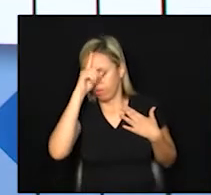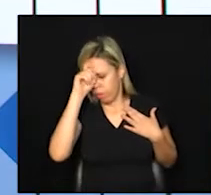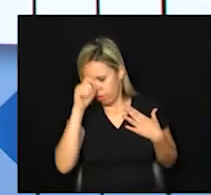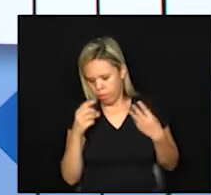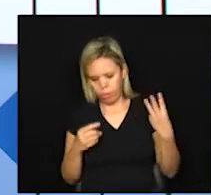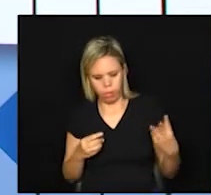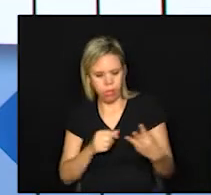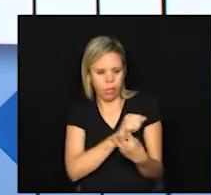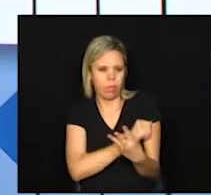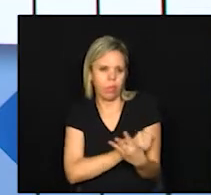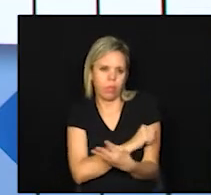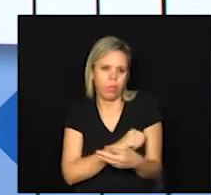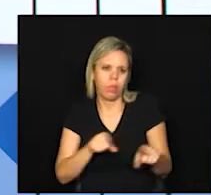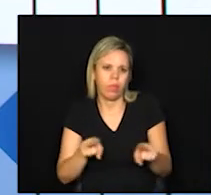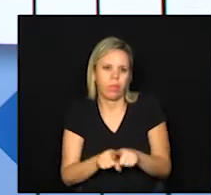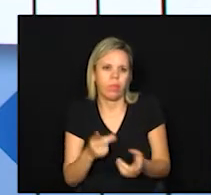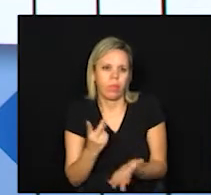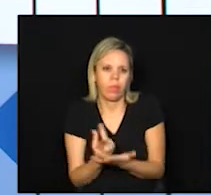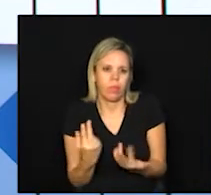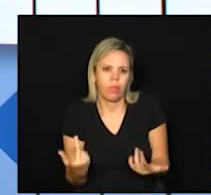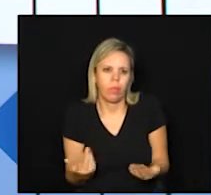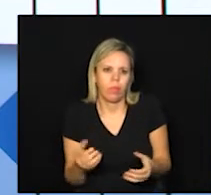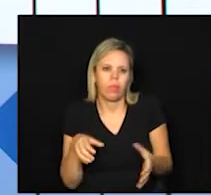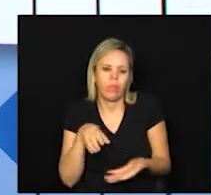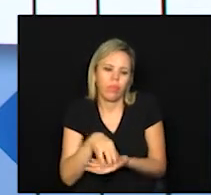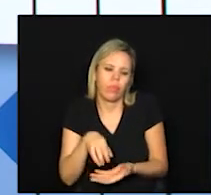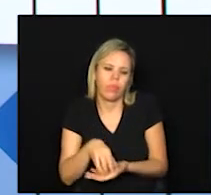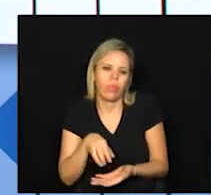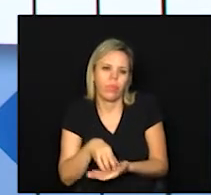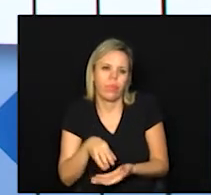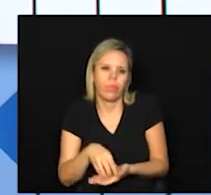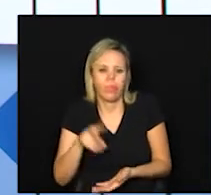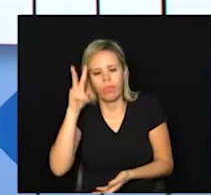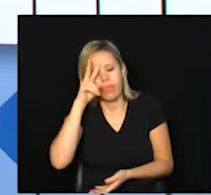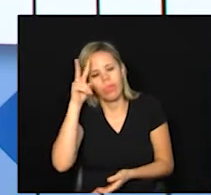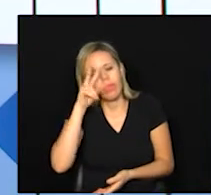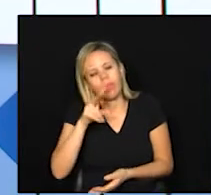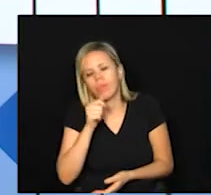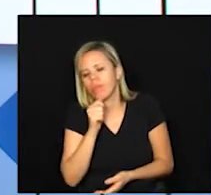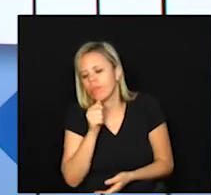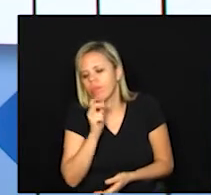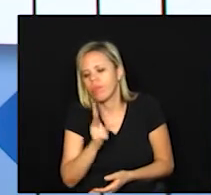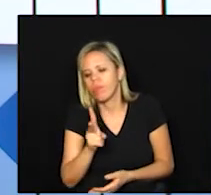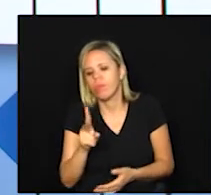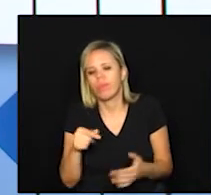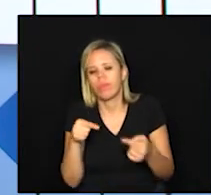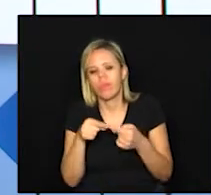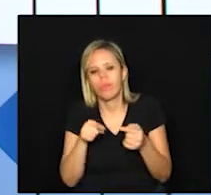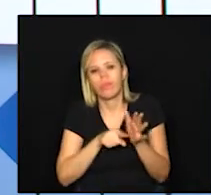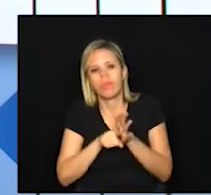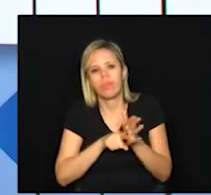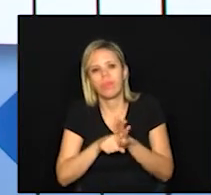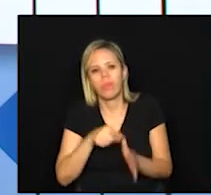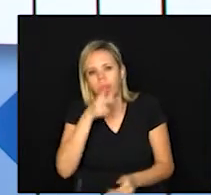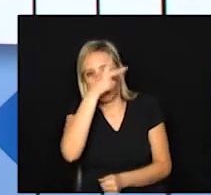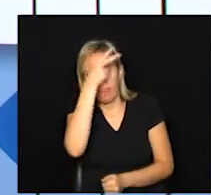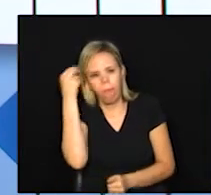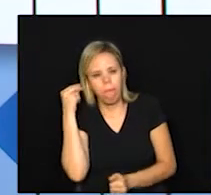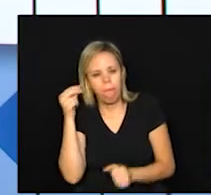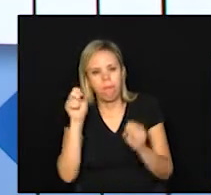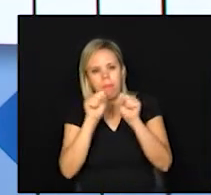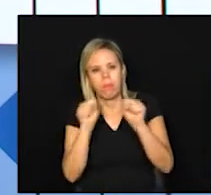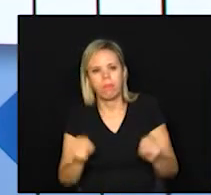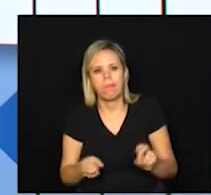na enfermaria, também na mesma unidade. Nós lembramos ainda que, de acordo com a Prefeitura, no